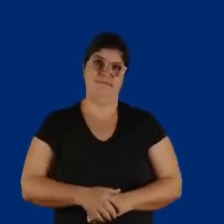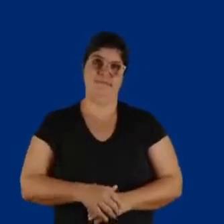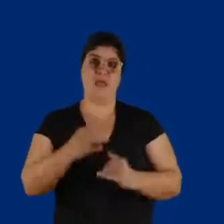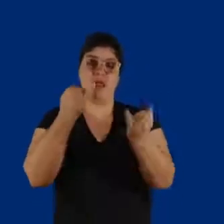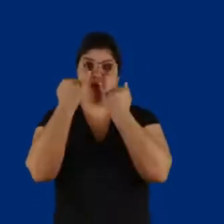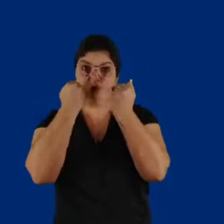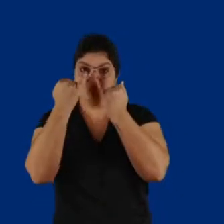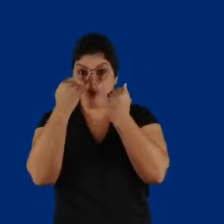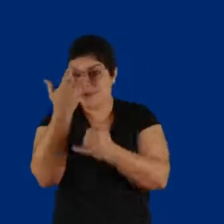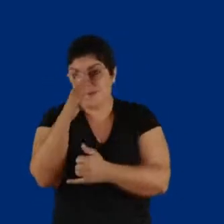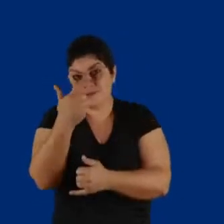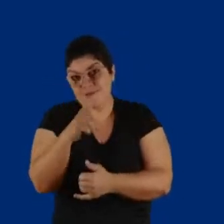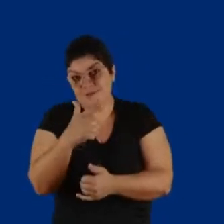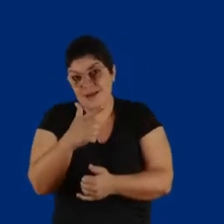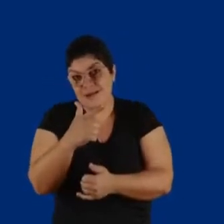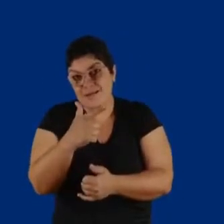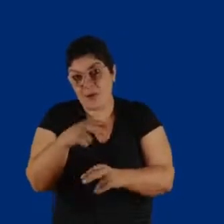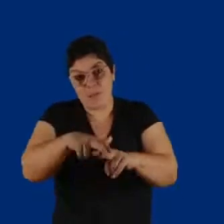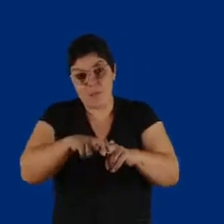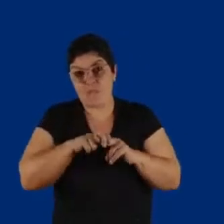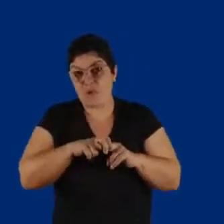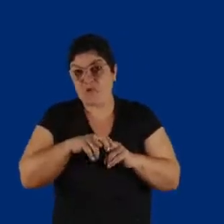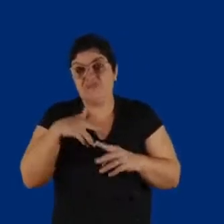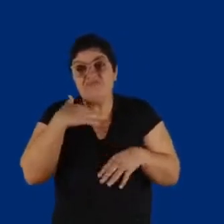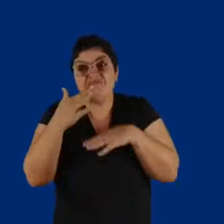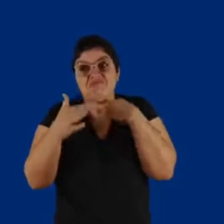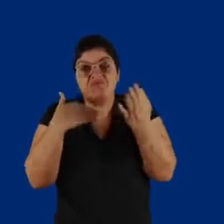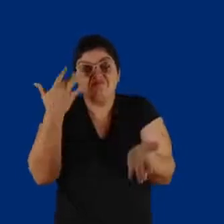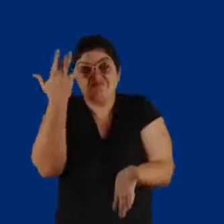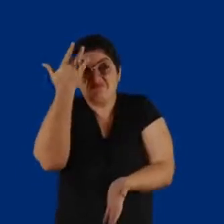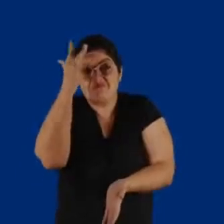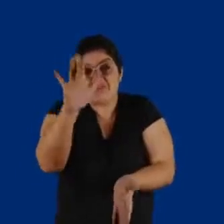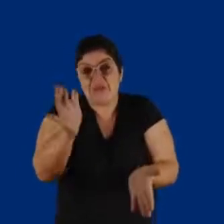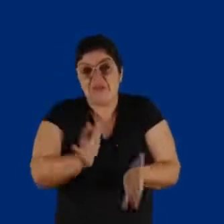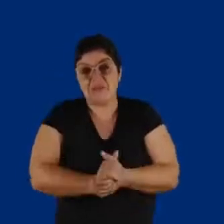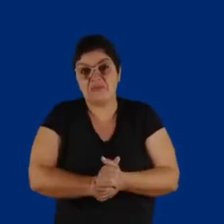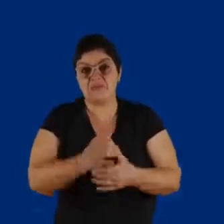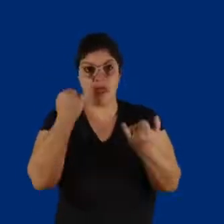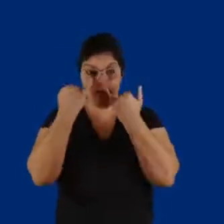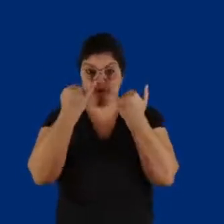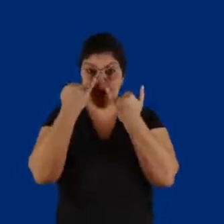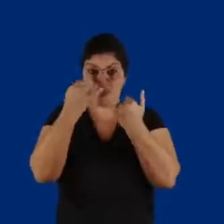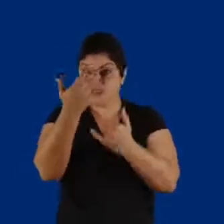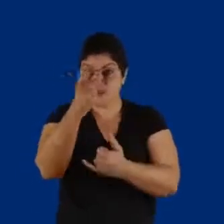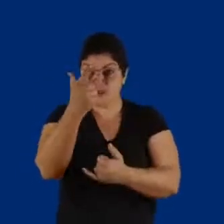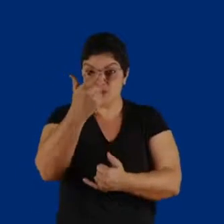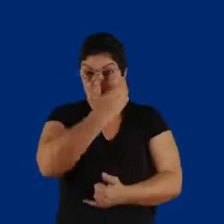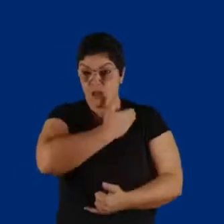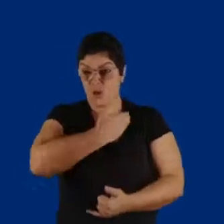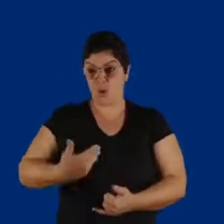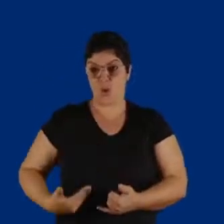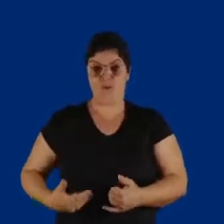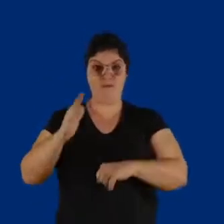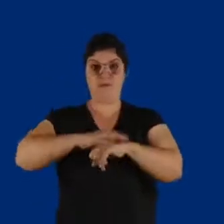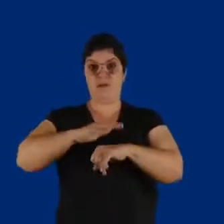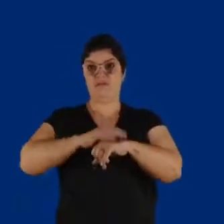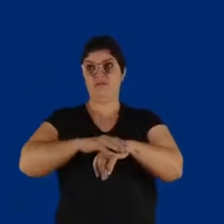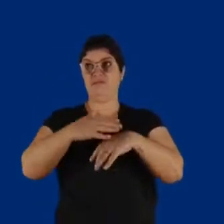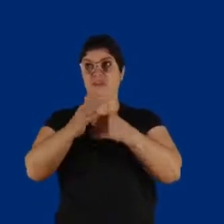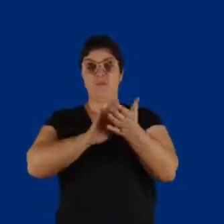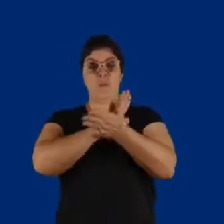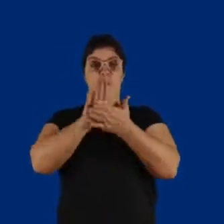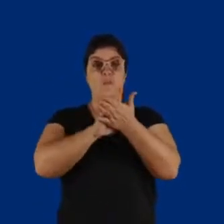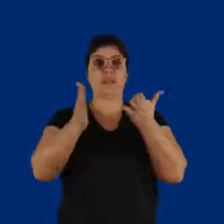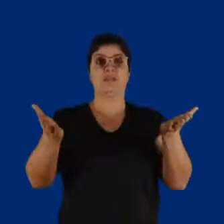se tornando invisível. E se nós não temos dados, o governo não atua sobre isso. Então nós temos muitas perguntas agora sobre como que